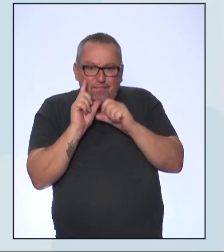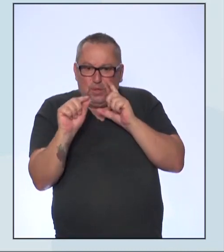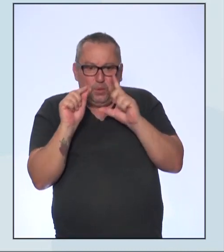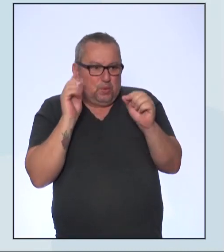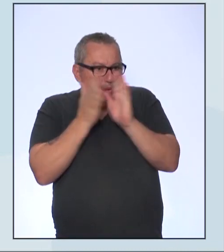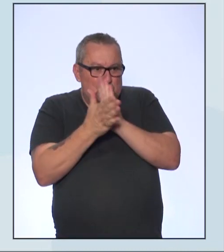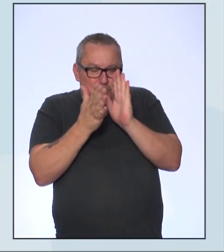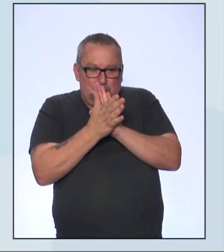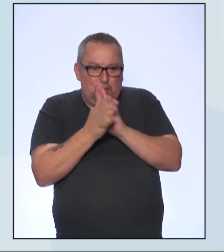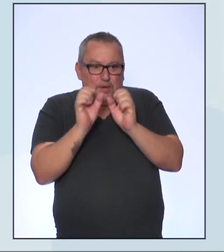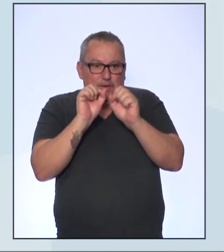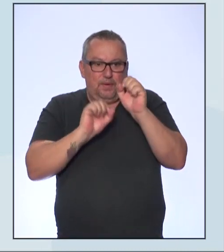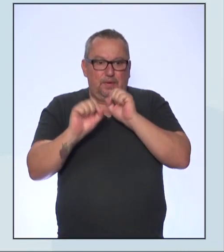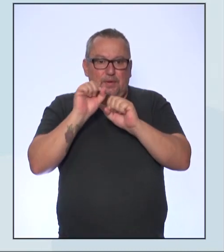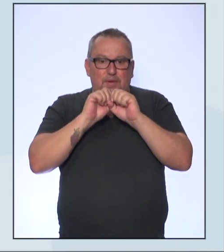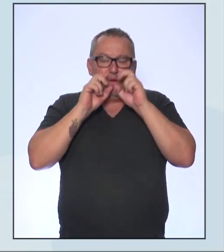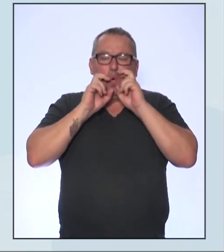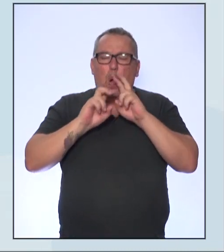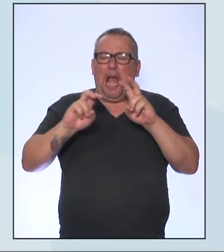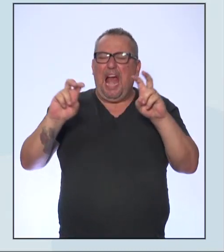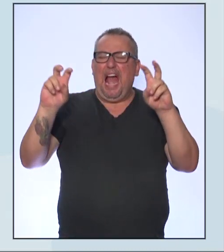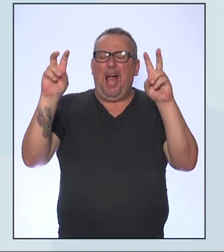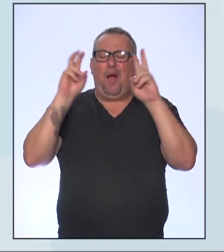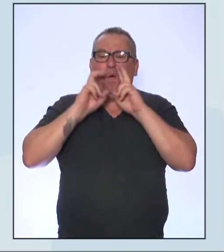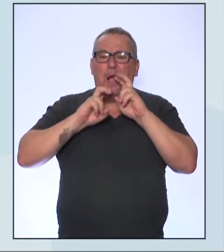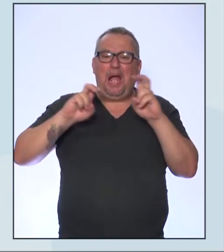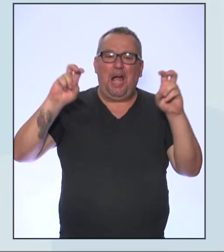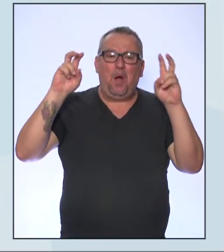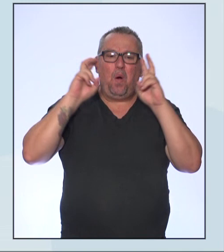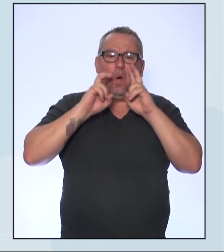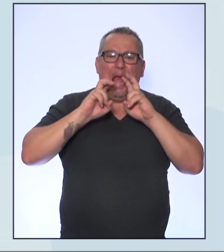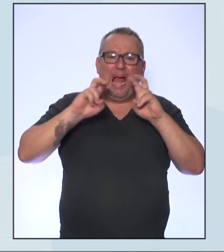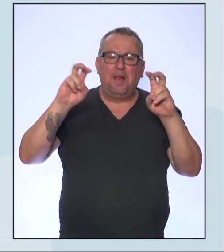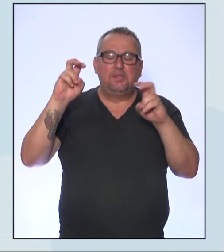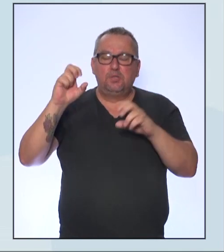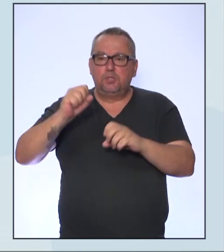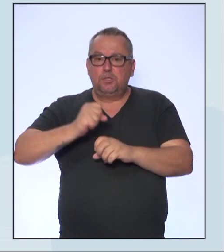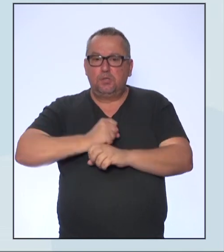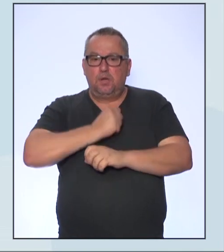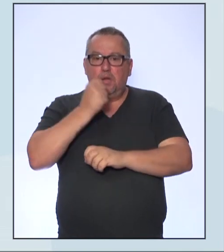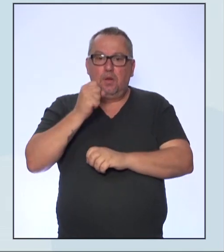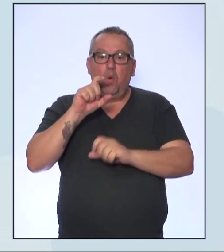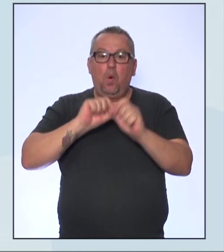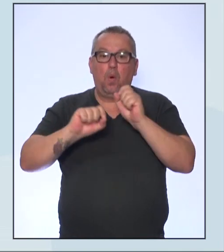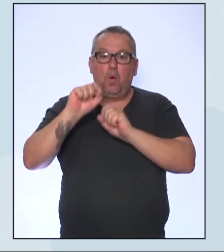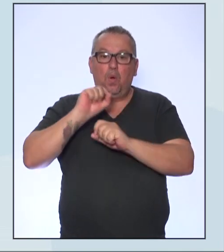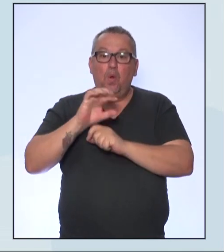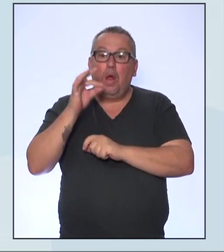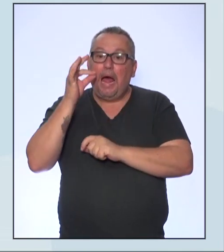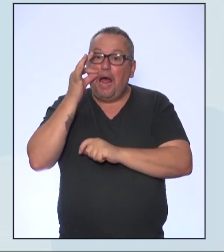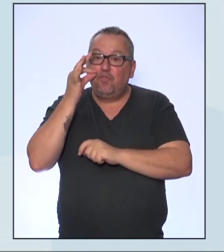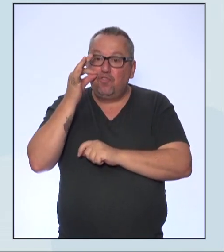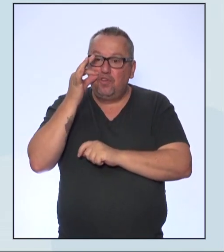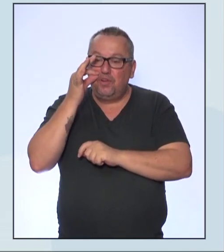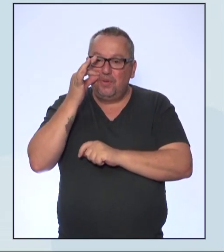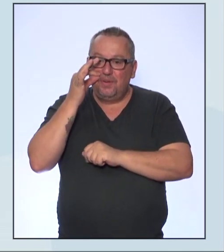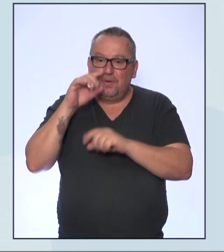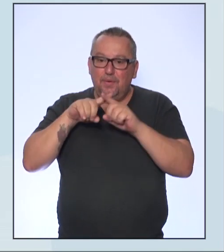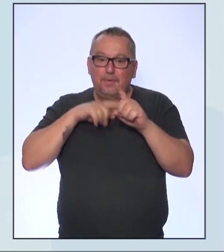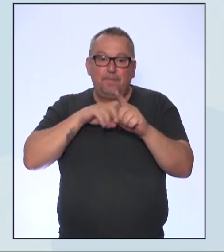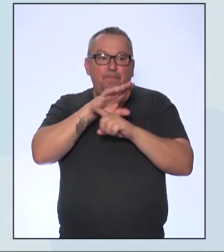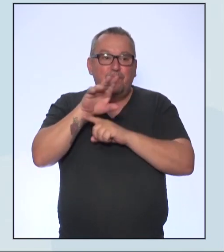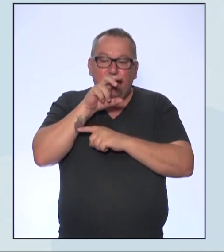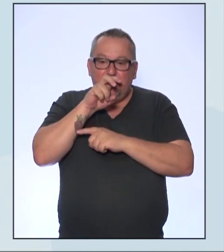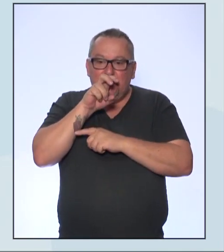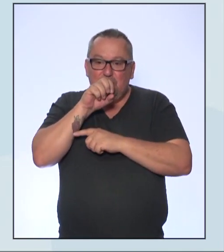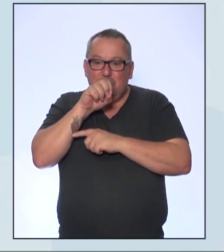soltar e fazia a floresta inteira tremer com os seus urros de raiva. Nisso, apareceu o ratinho, com seus dentes